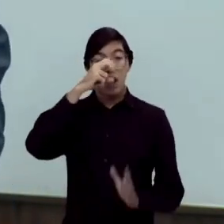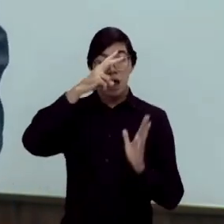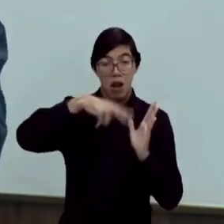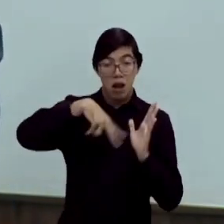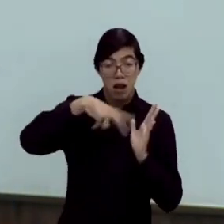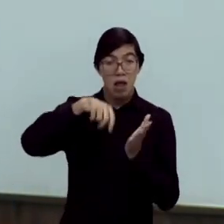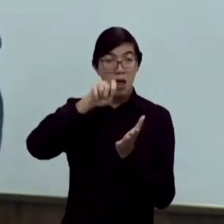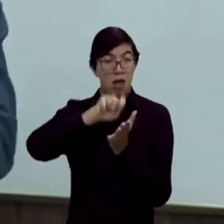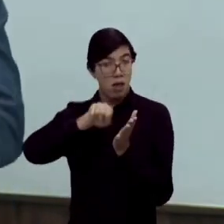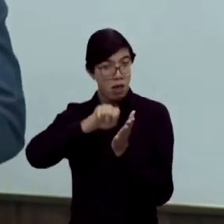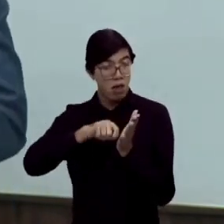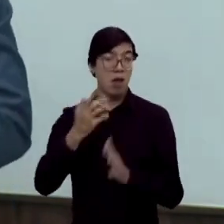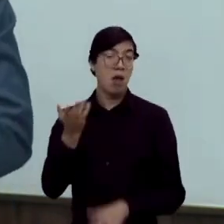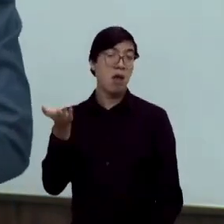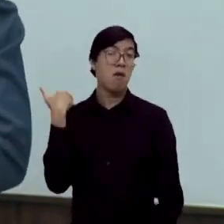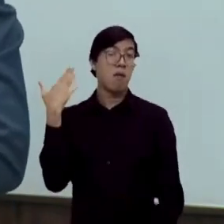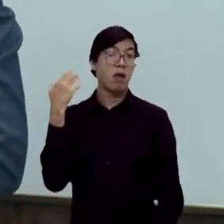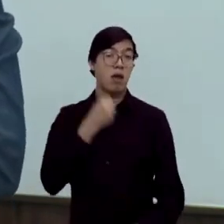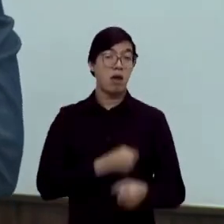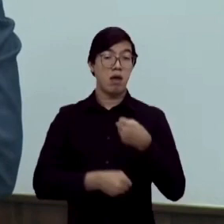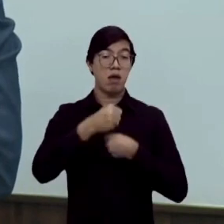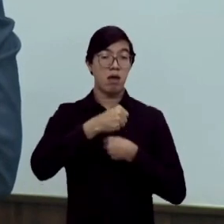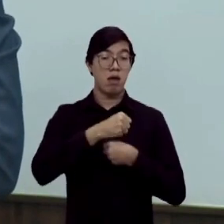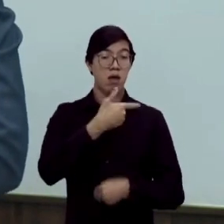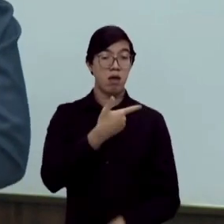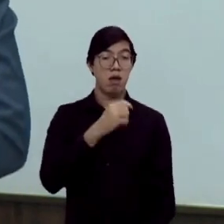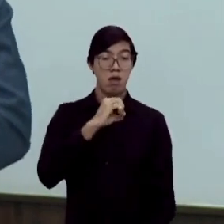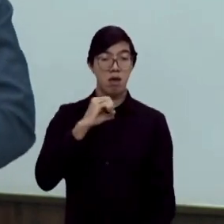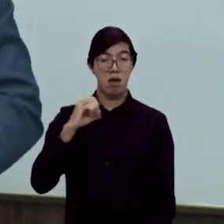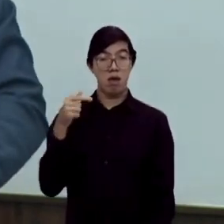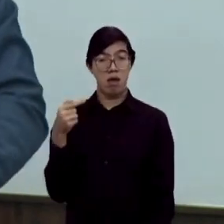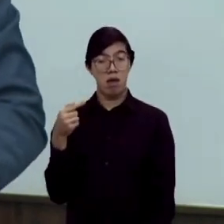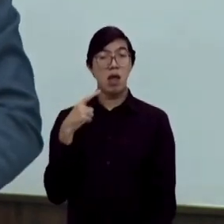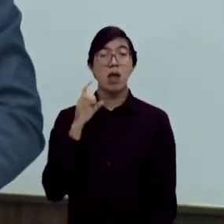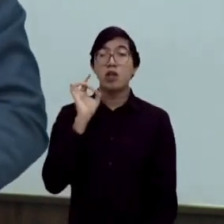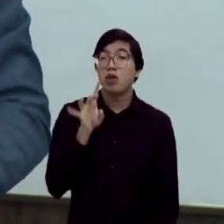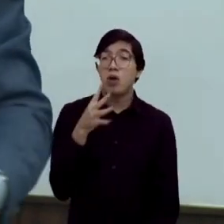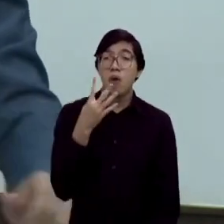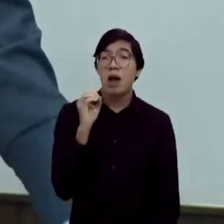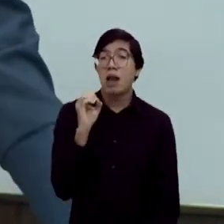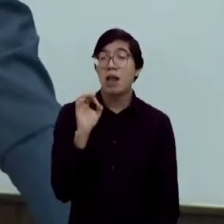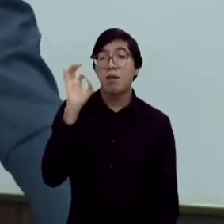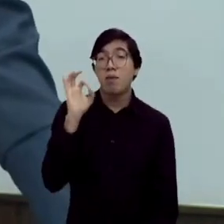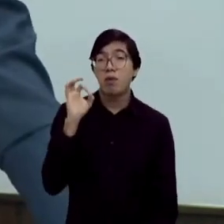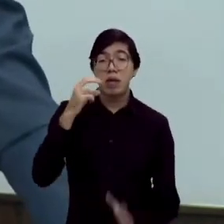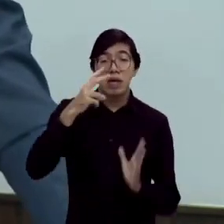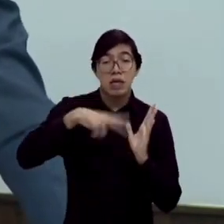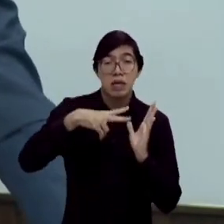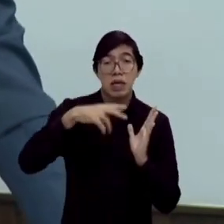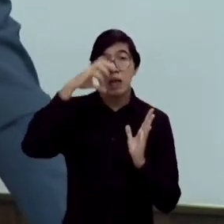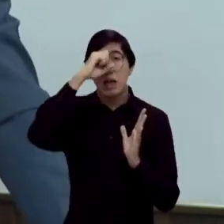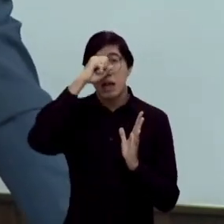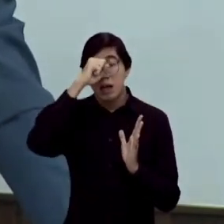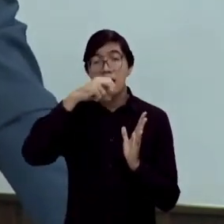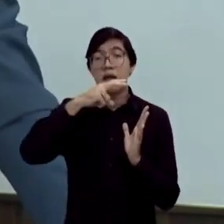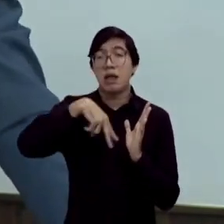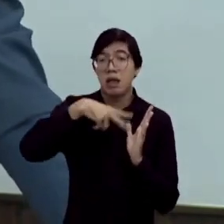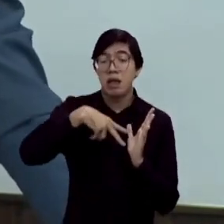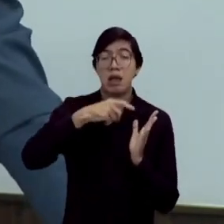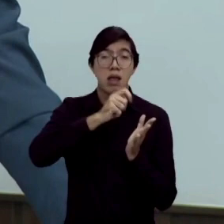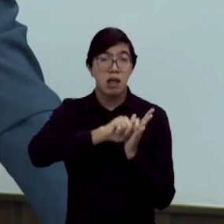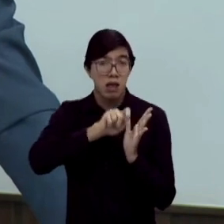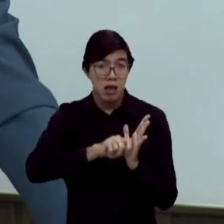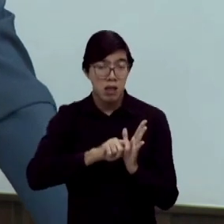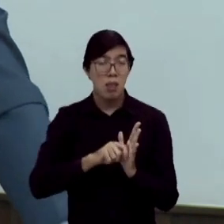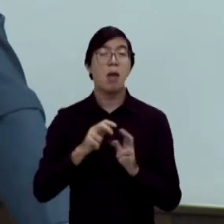em 2007, vereadora Cláudia, 40% das nossas crianças. Em 2019, devido a todas